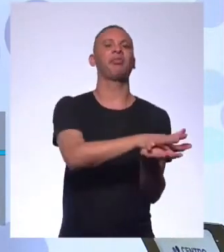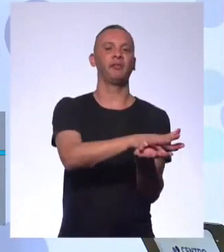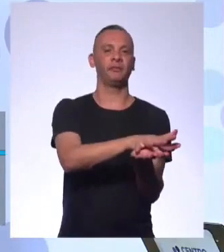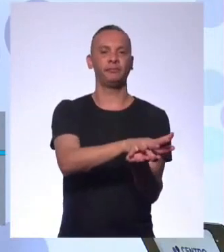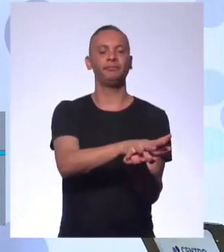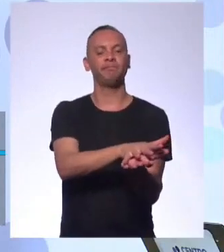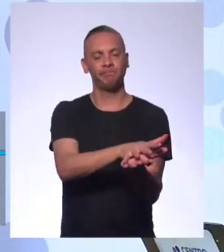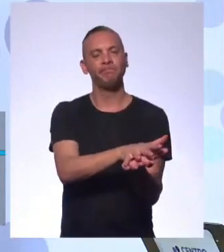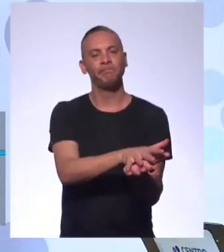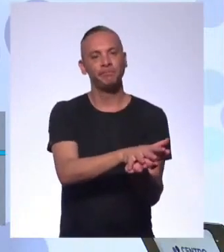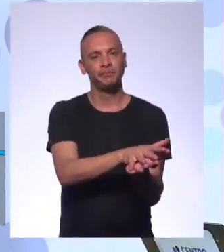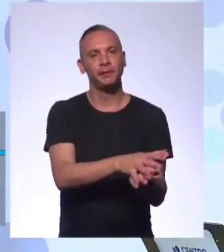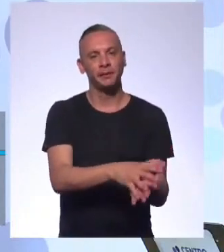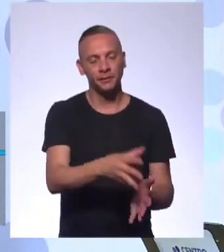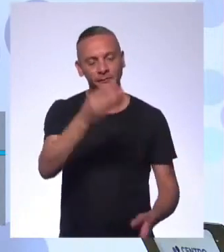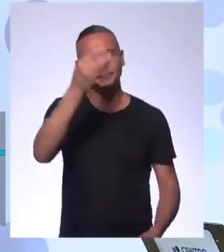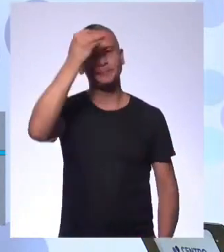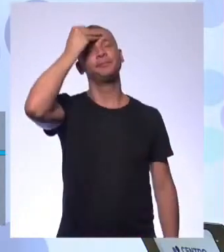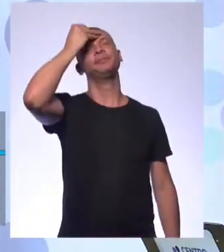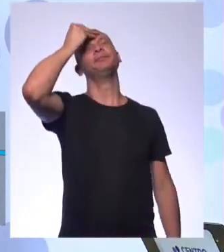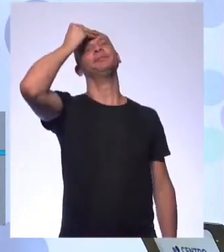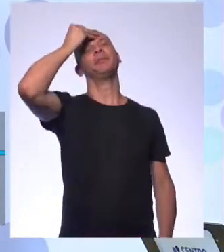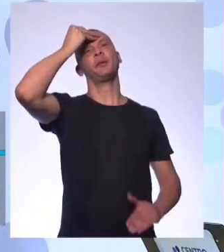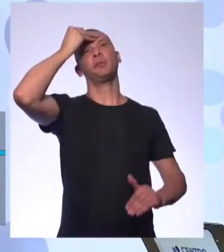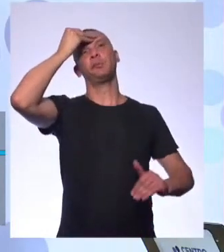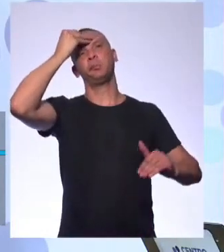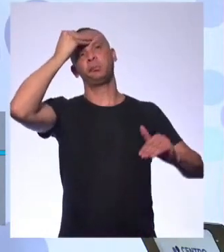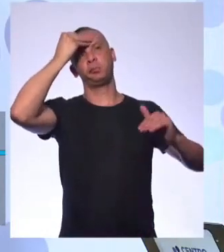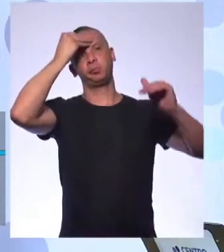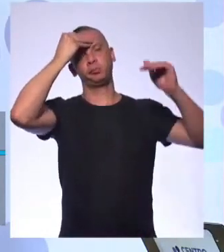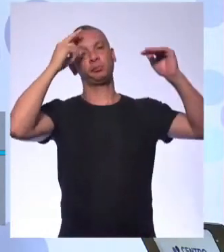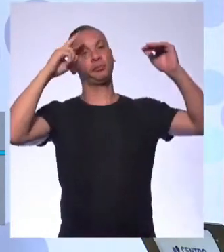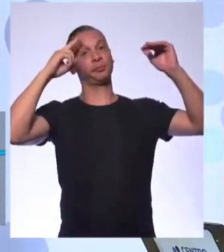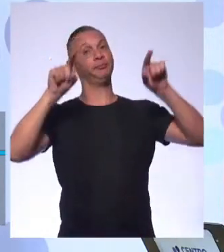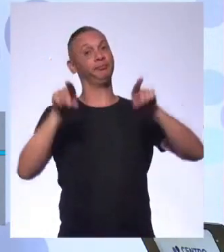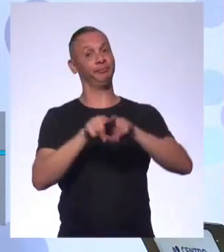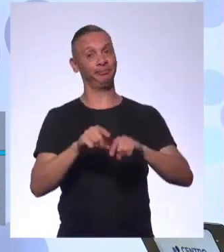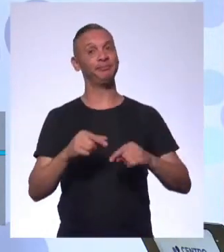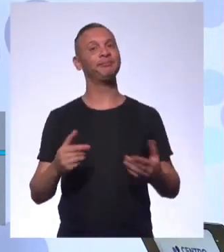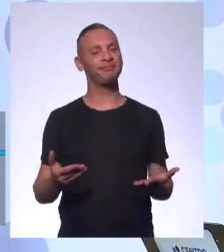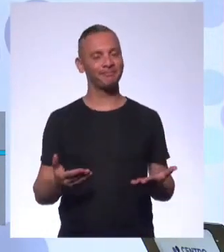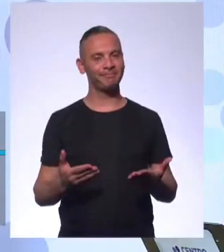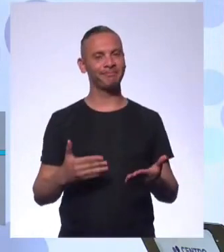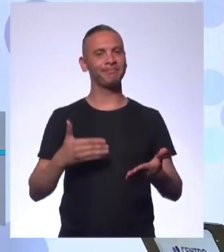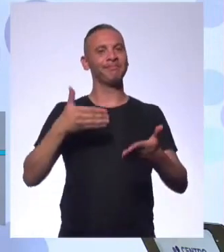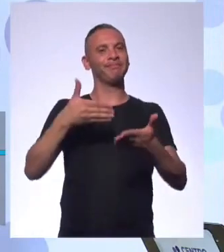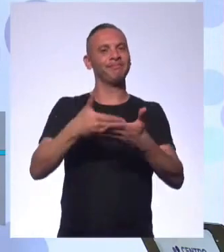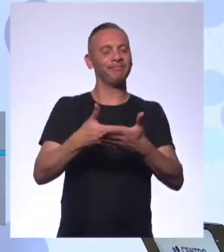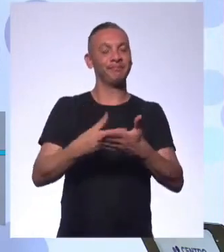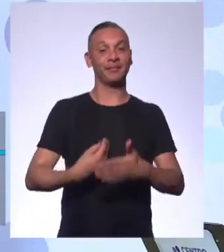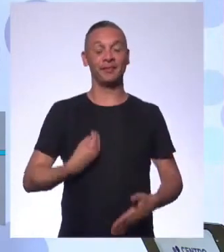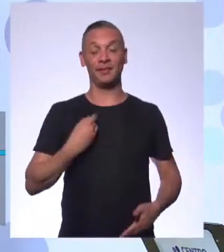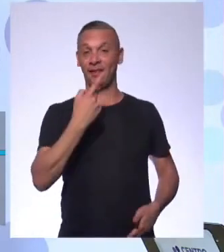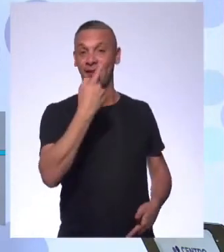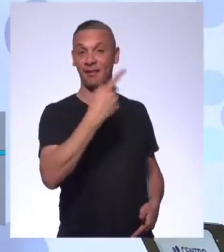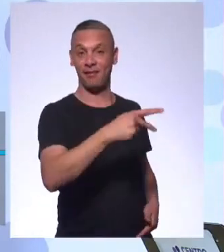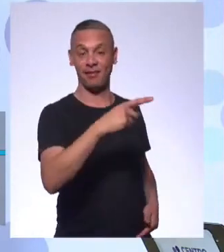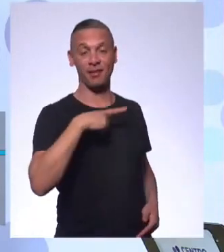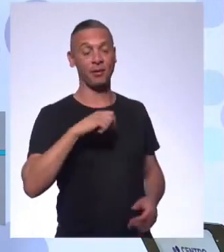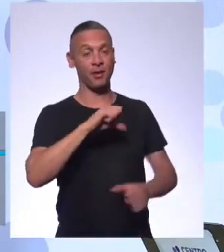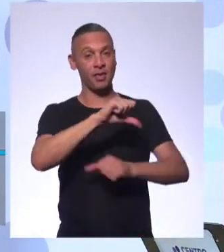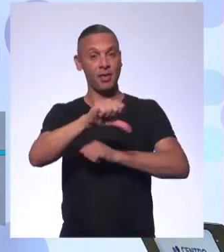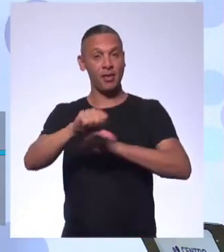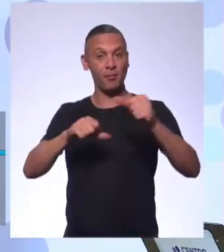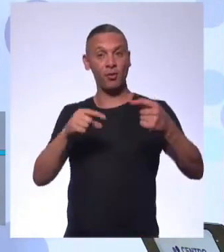com remorso na infância, lembrar na fase adulta. Então, ou seja, até o momento ápice da vida dele, que poderia ter